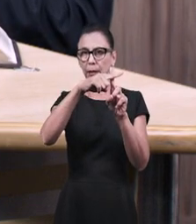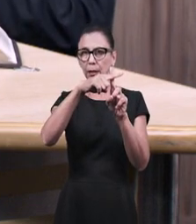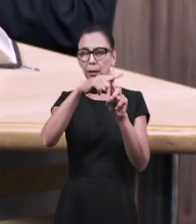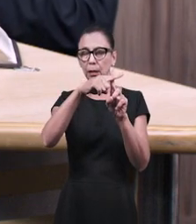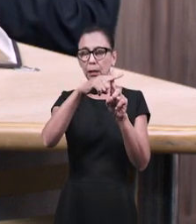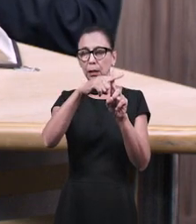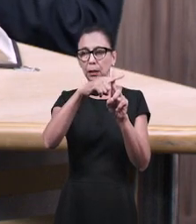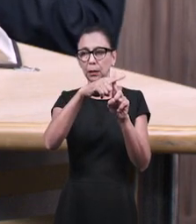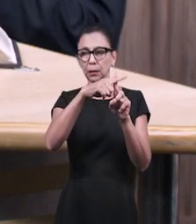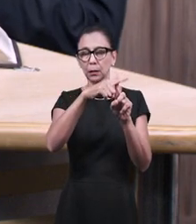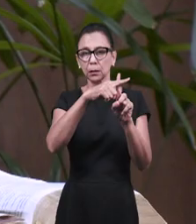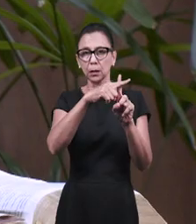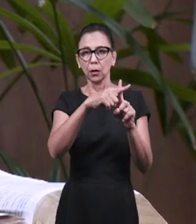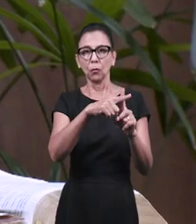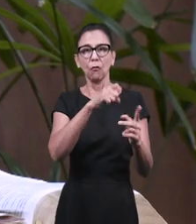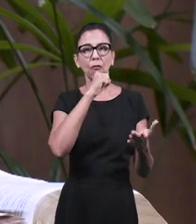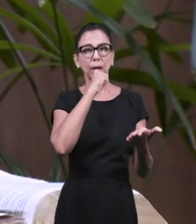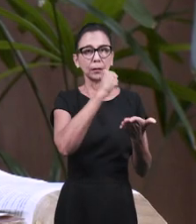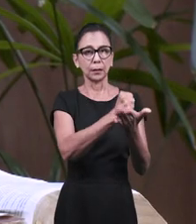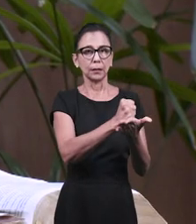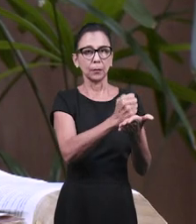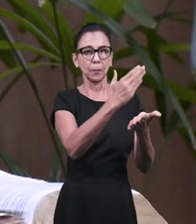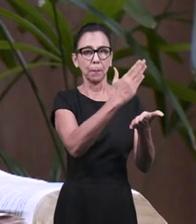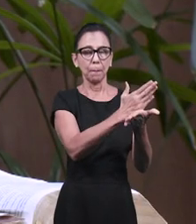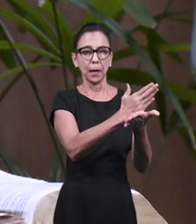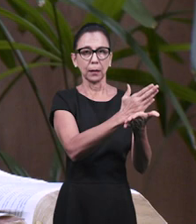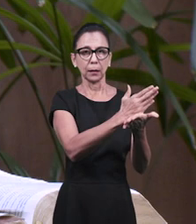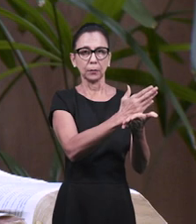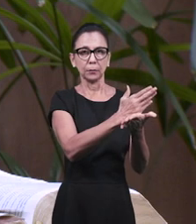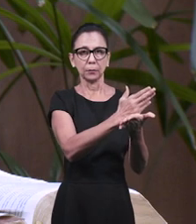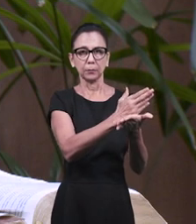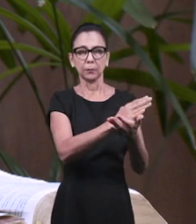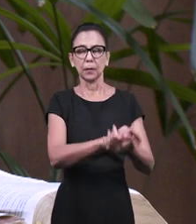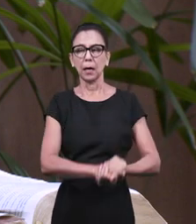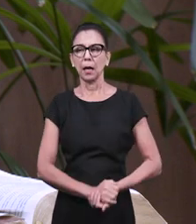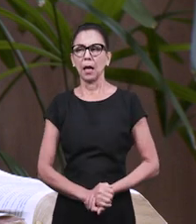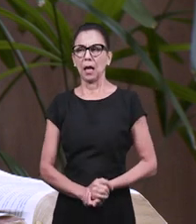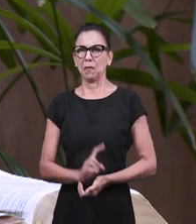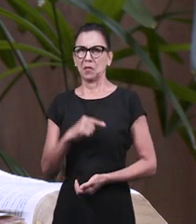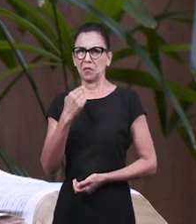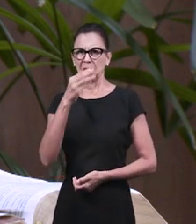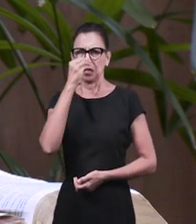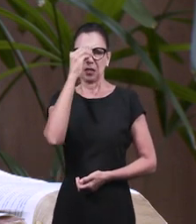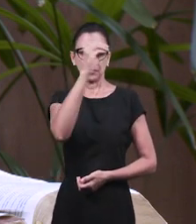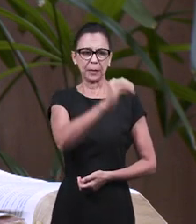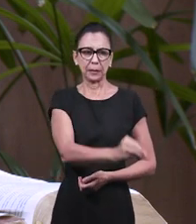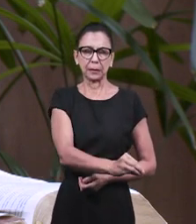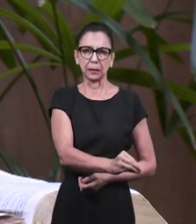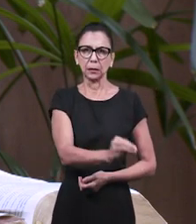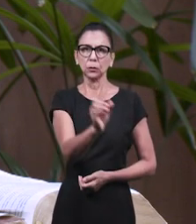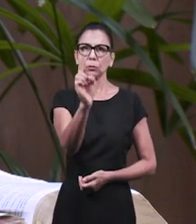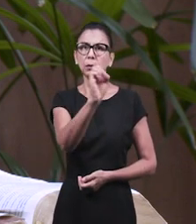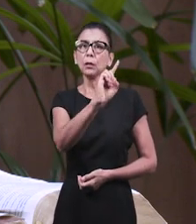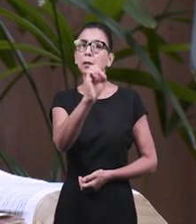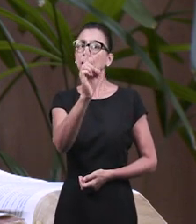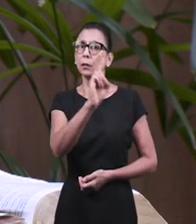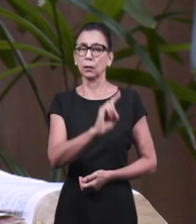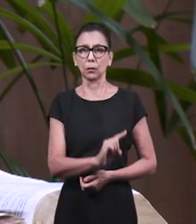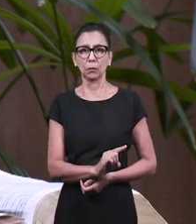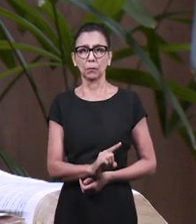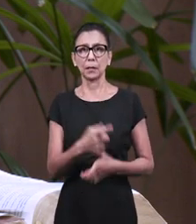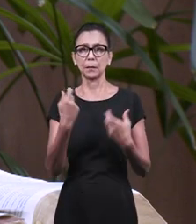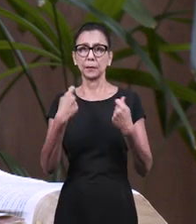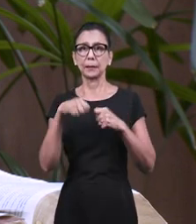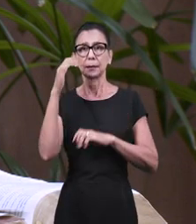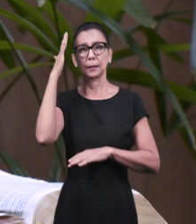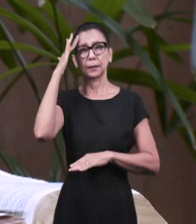aqui, por que nós estamos no Espírito? Que nós não estamos jogando o Velho Testamento fora de forma alguma. Ele só precisa ser entendido no Espírito,